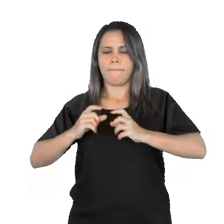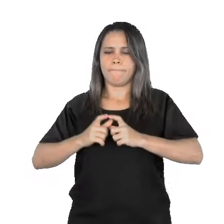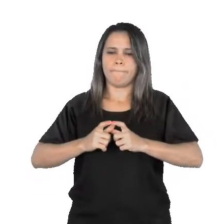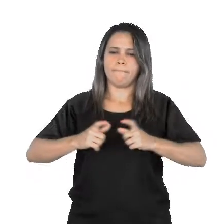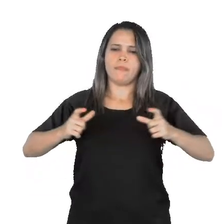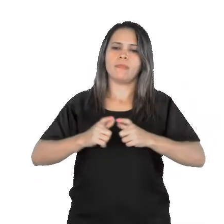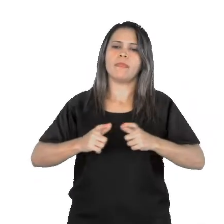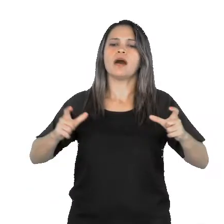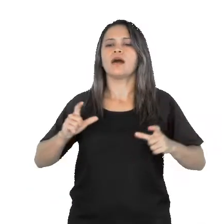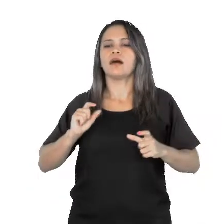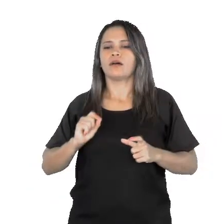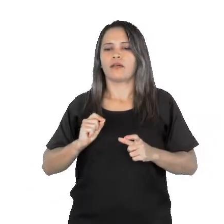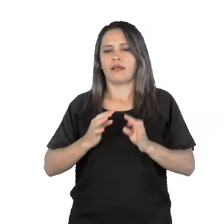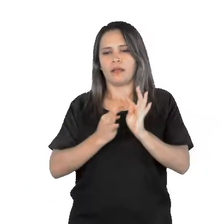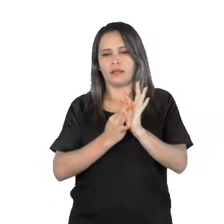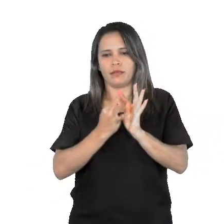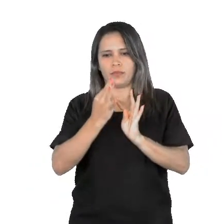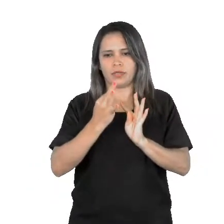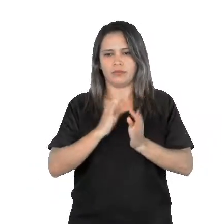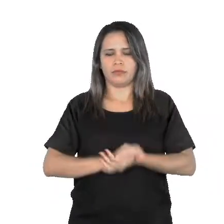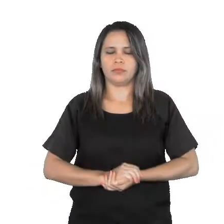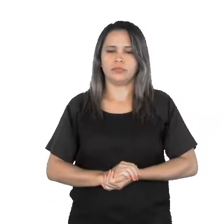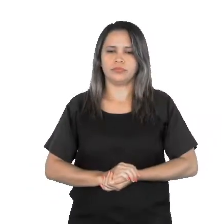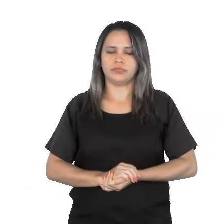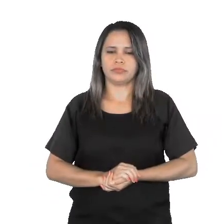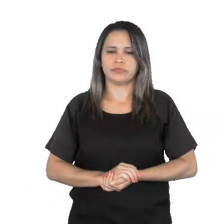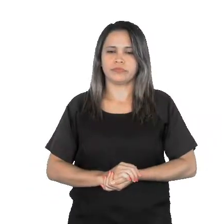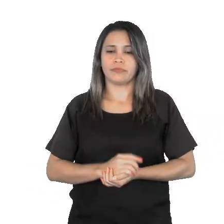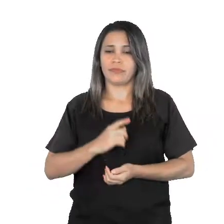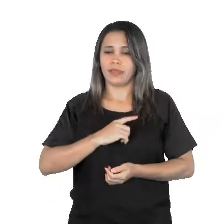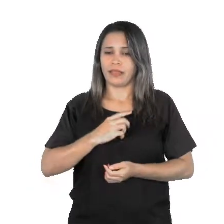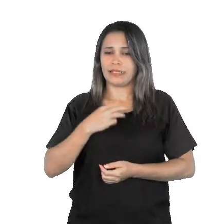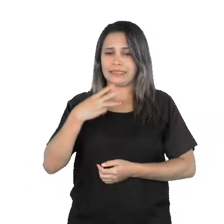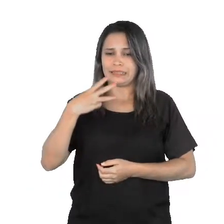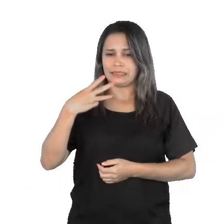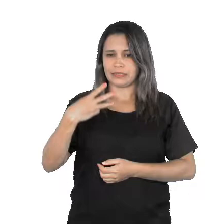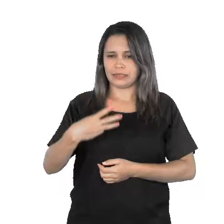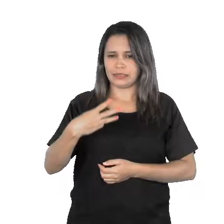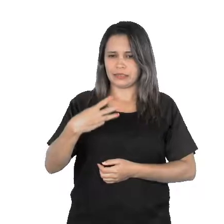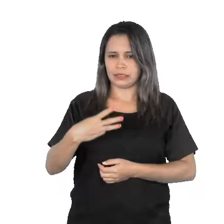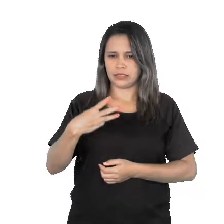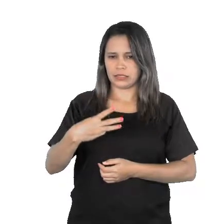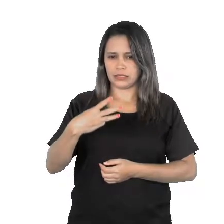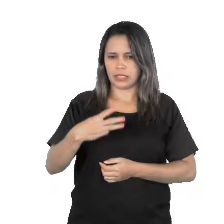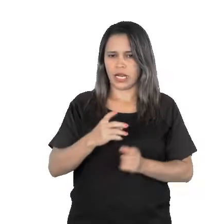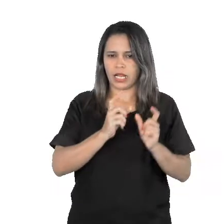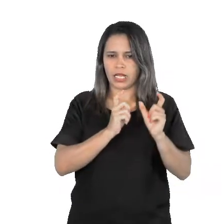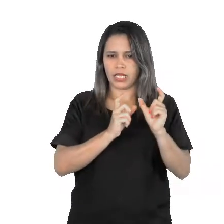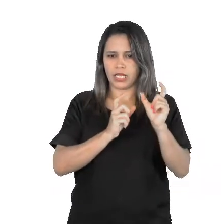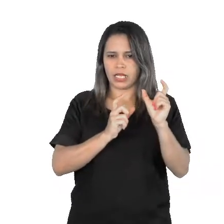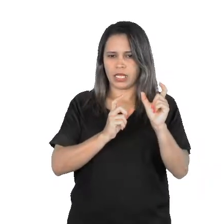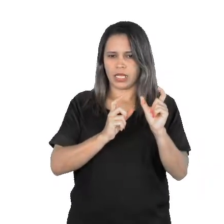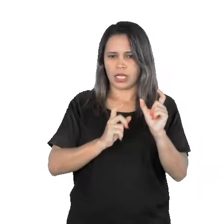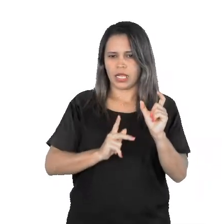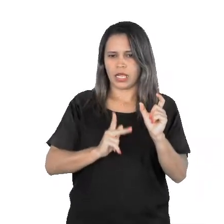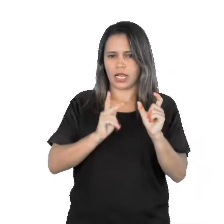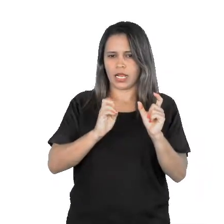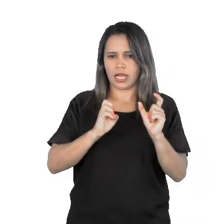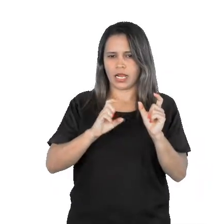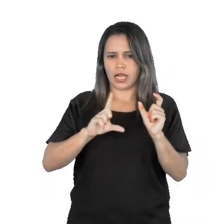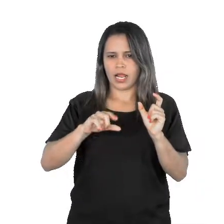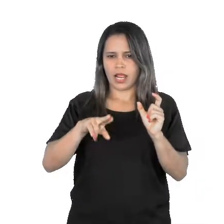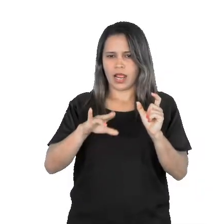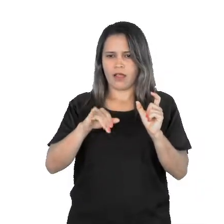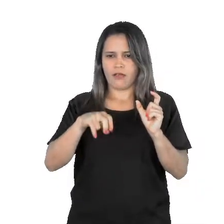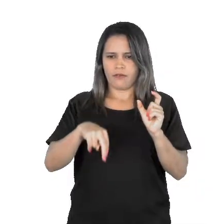sua temperatura. Existem 3 escalas de temperatura. Escala Kelvin, representada